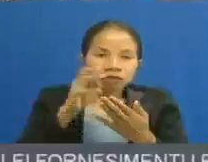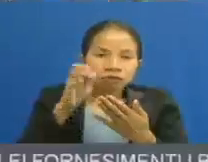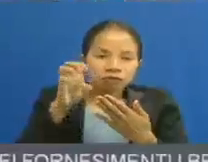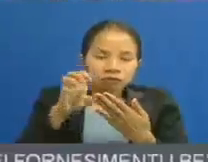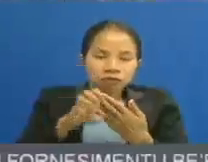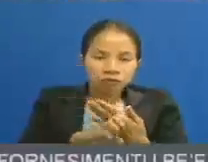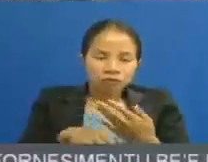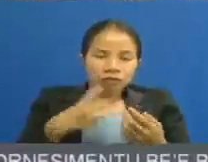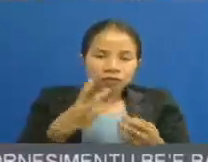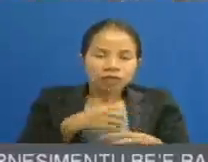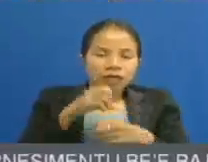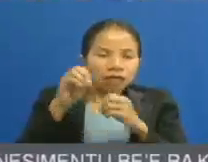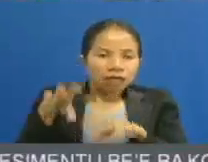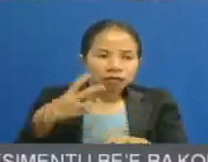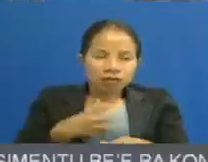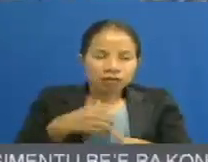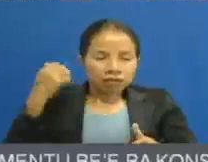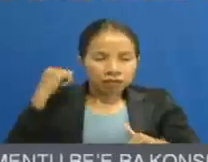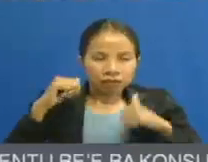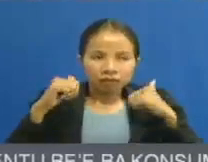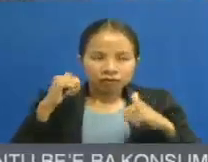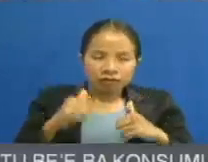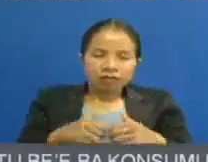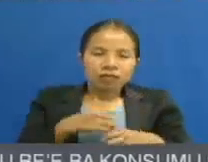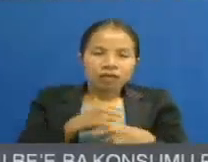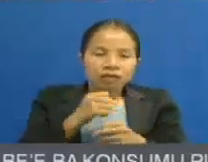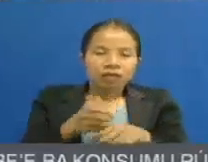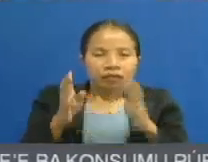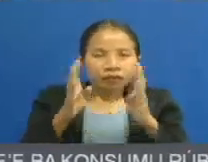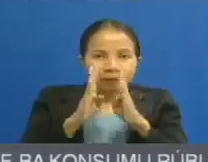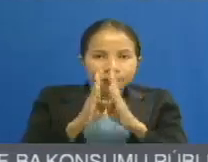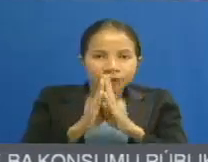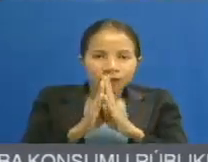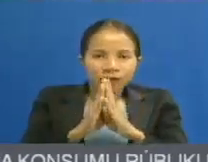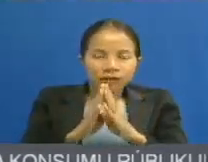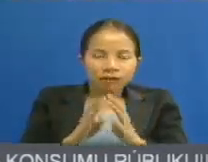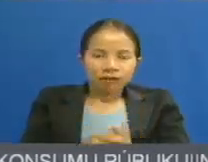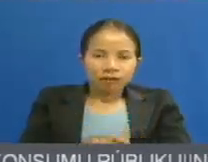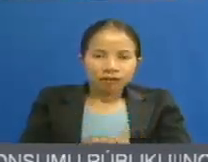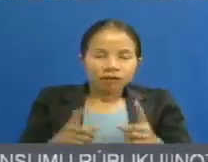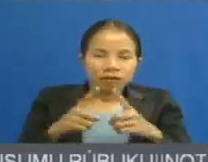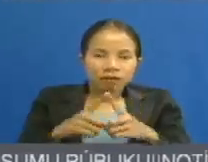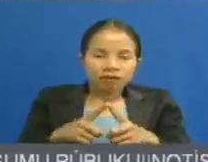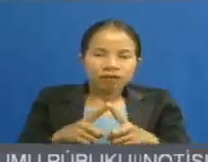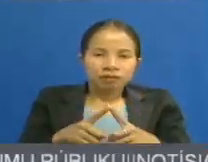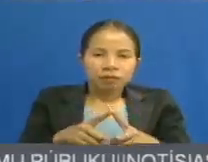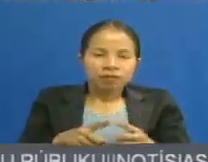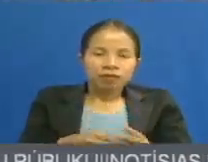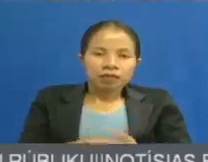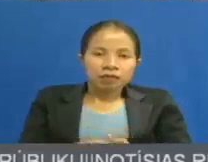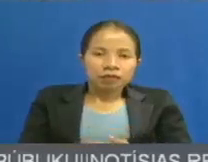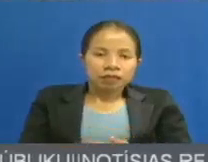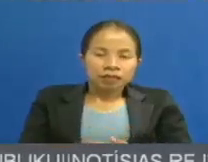ita halauto ni ita ni atividade. Talo novena ba tena infeto di